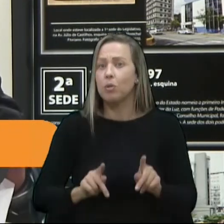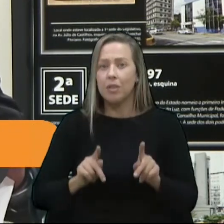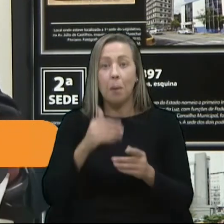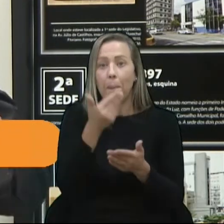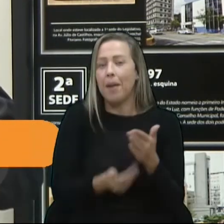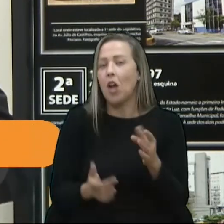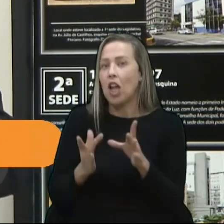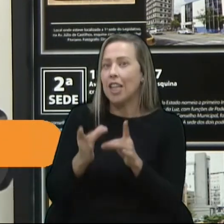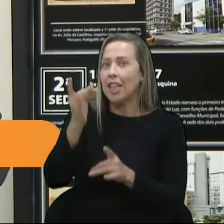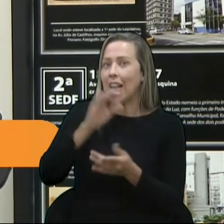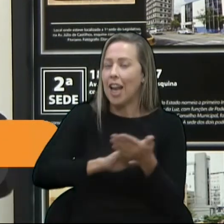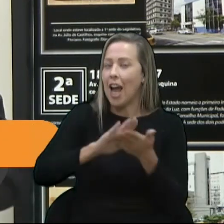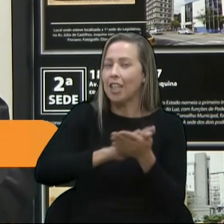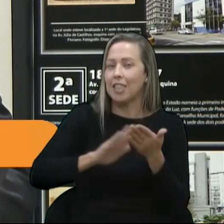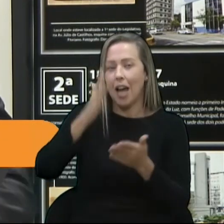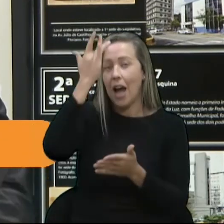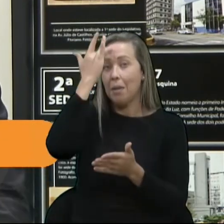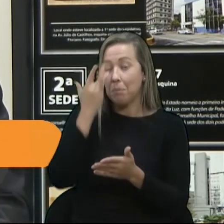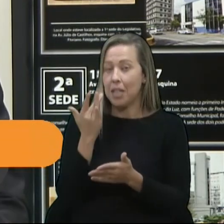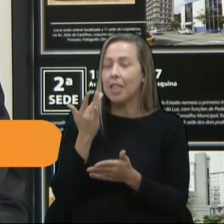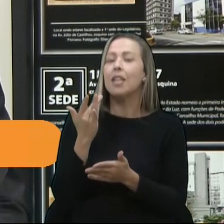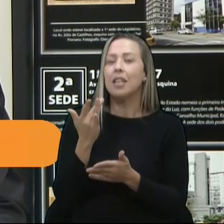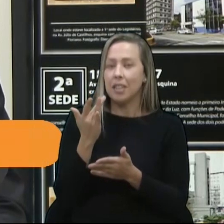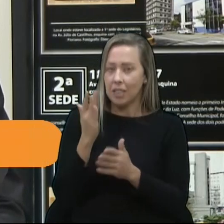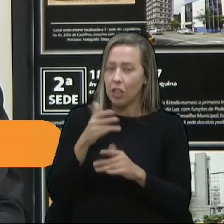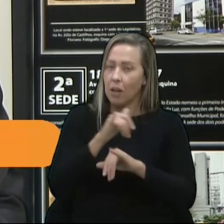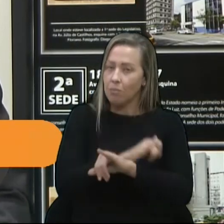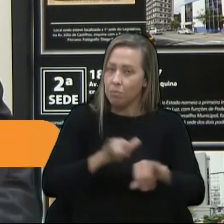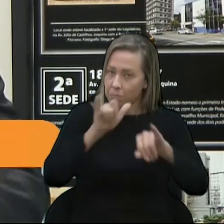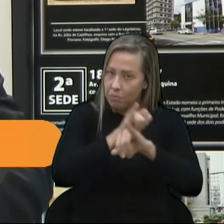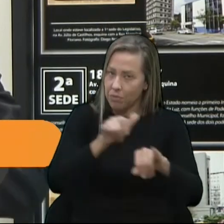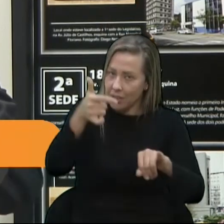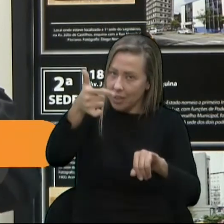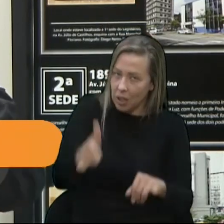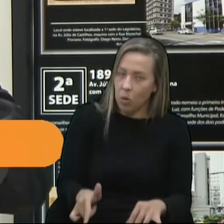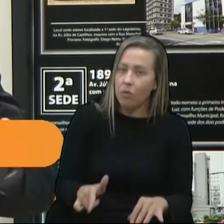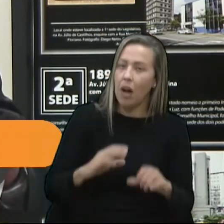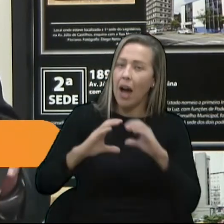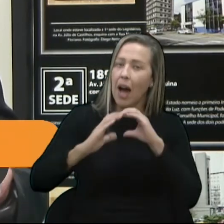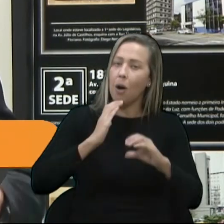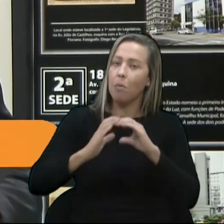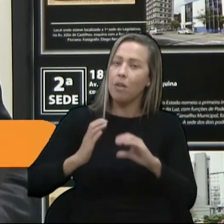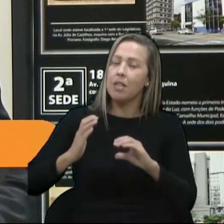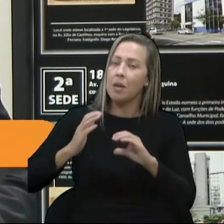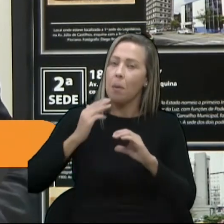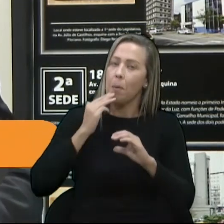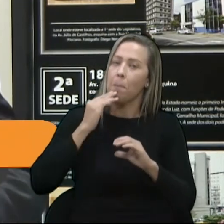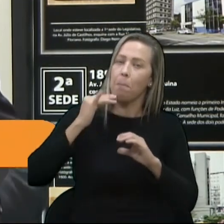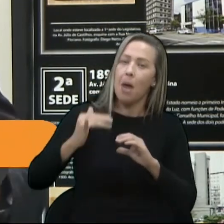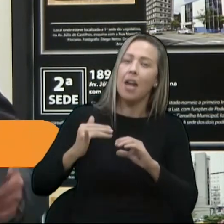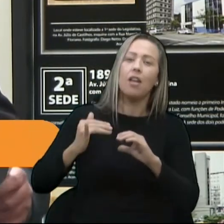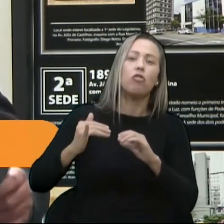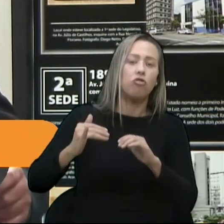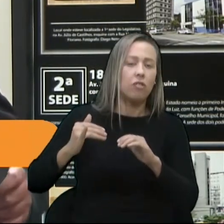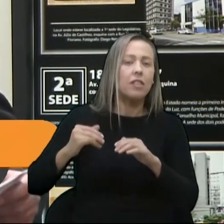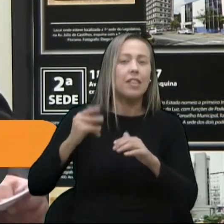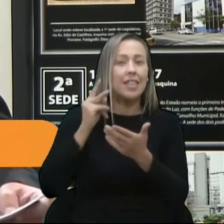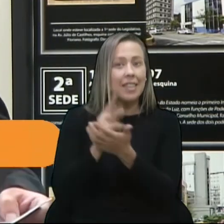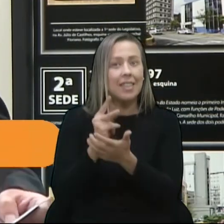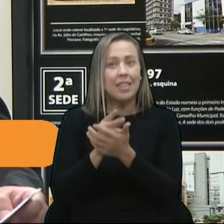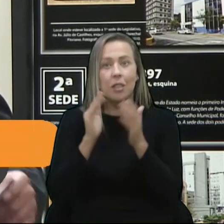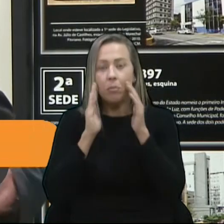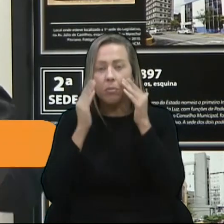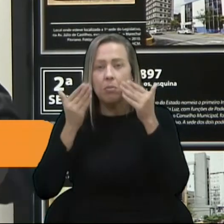nenhum detalhe. Então, amanhã já a perspectiva da publicidade, então a comunicação também em sentido amplo. Sempre nesse sentido,